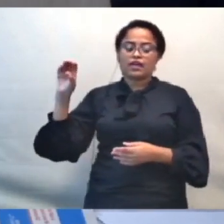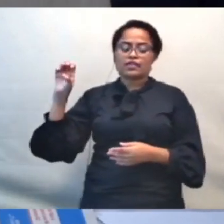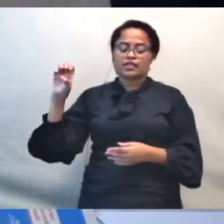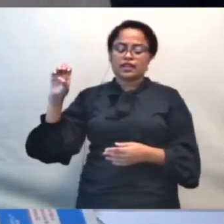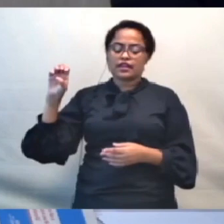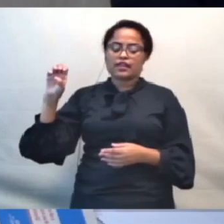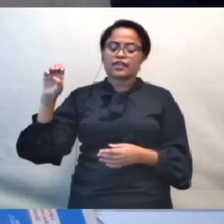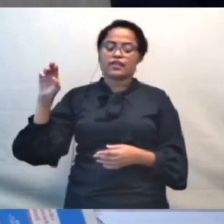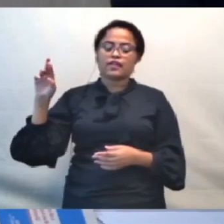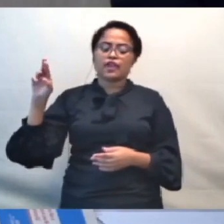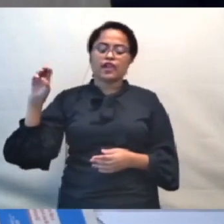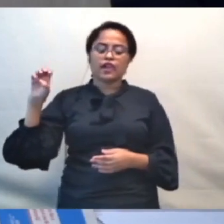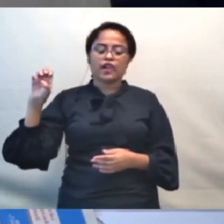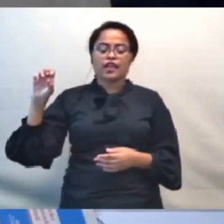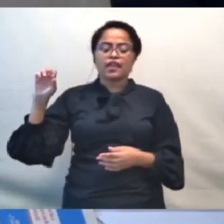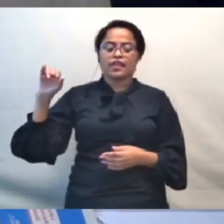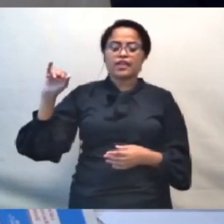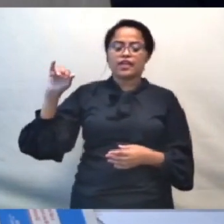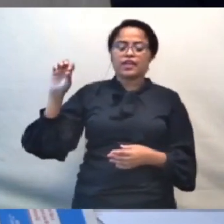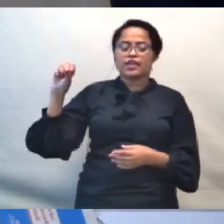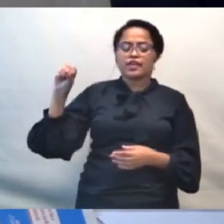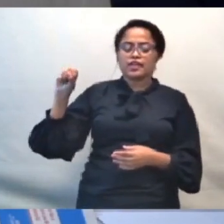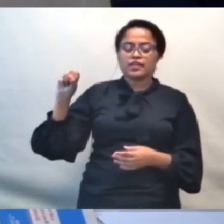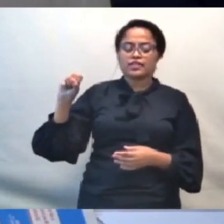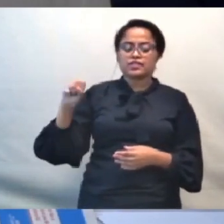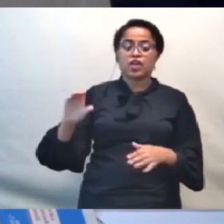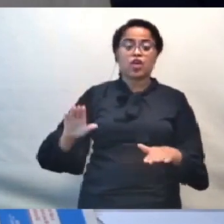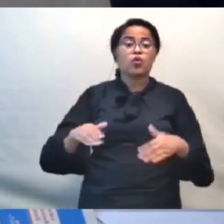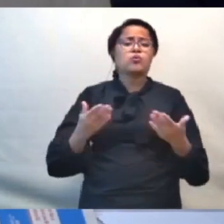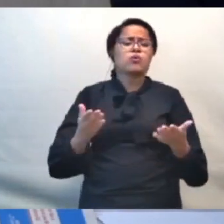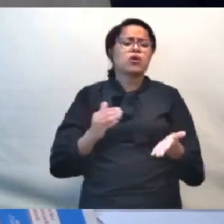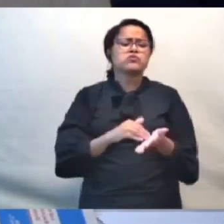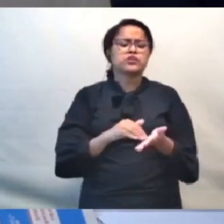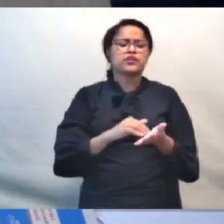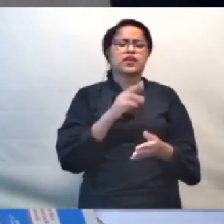Com a palavra, qual o secretário que vai responder? O nosso professor?